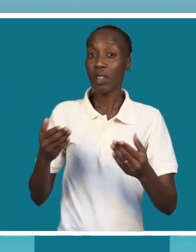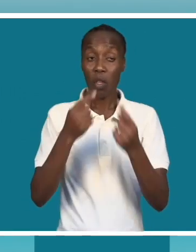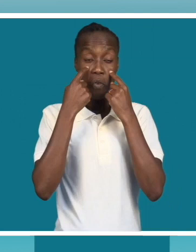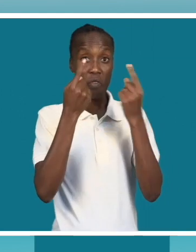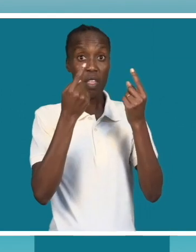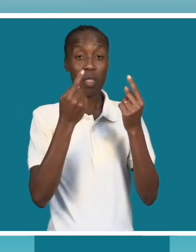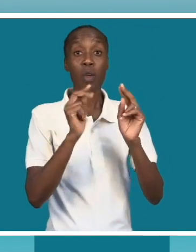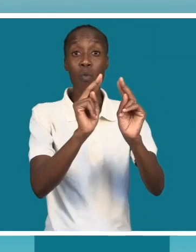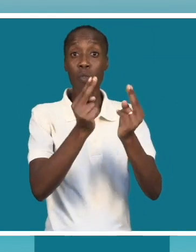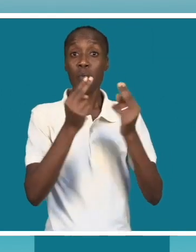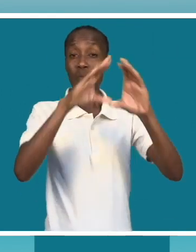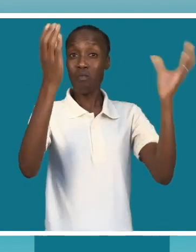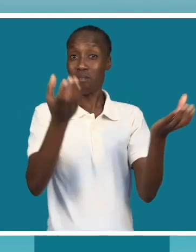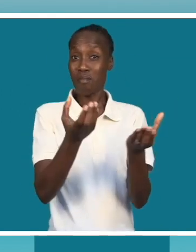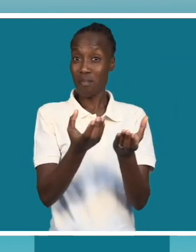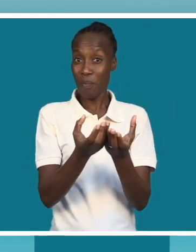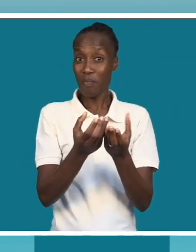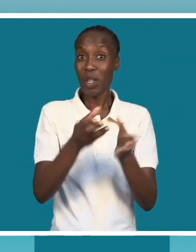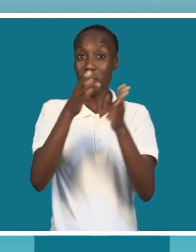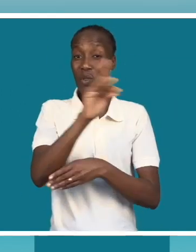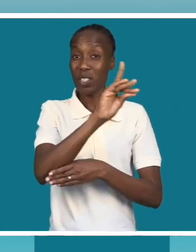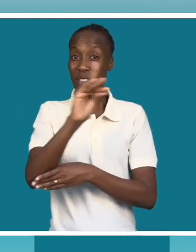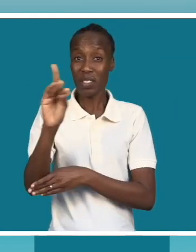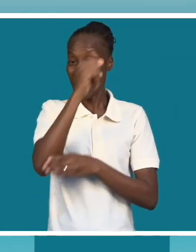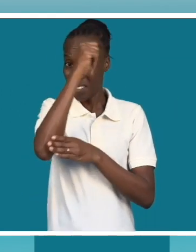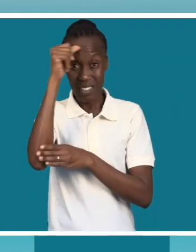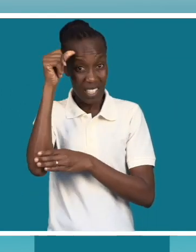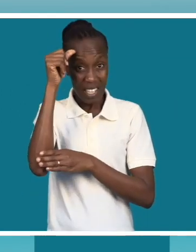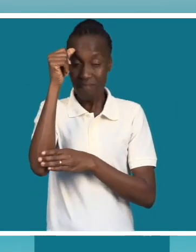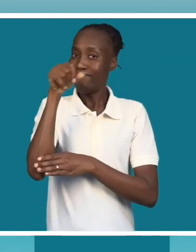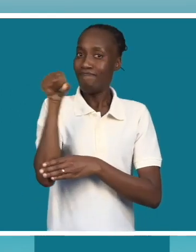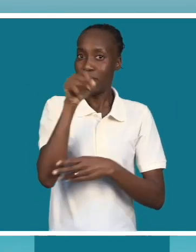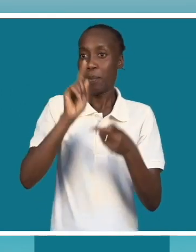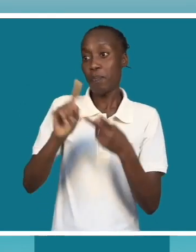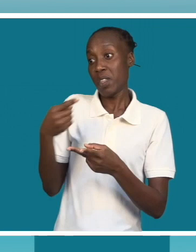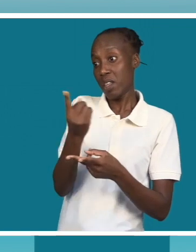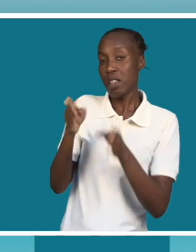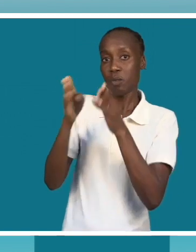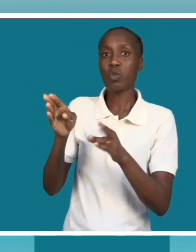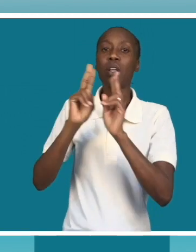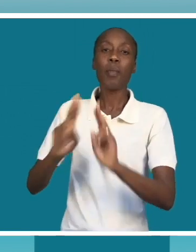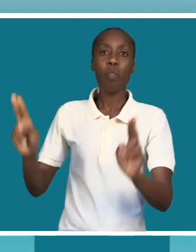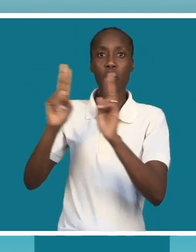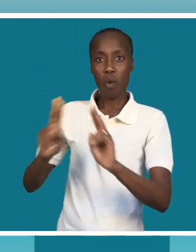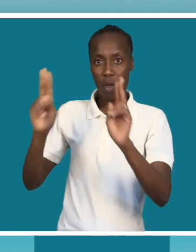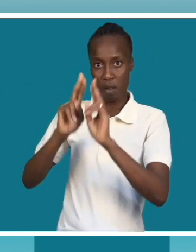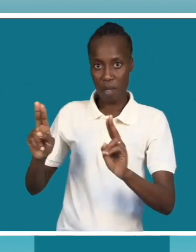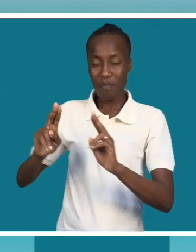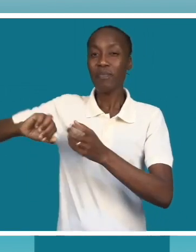Olhando para o mundo atual, não é só a pessoa com deficiência que tem dificuldade, mesmo as pessoas que não são deficientes.